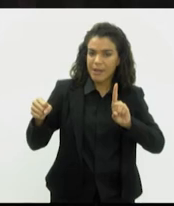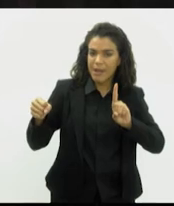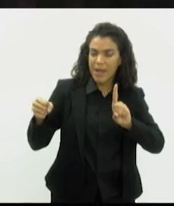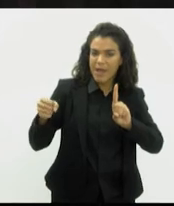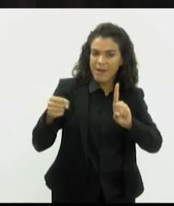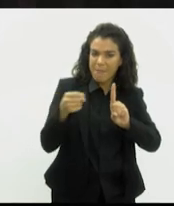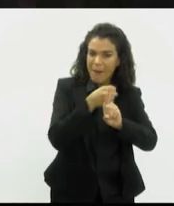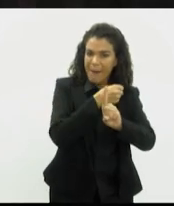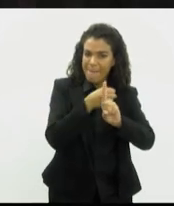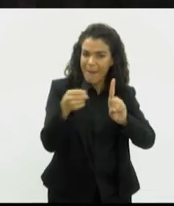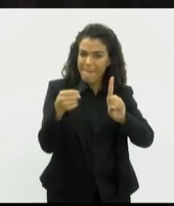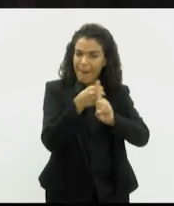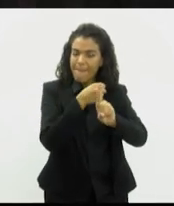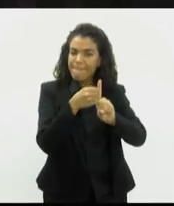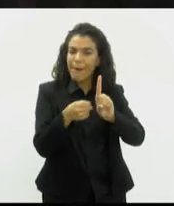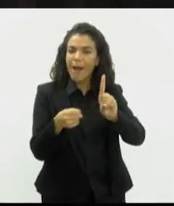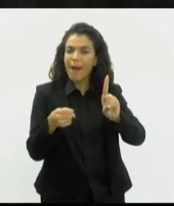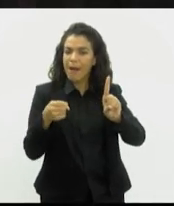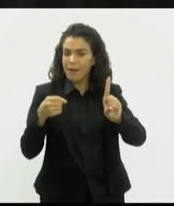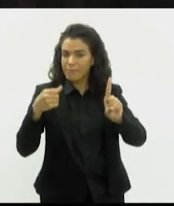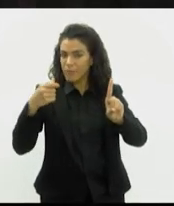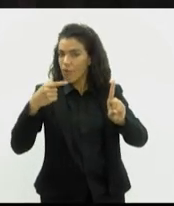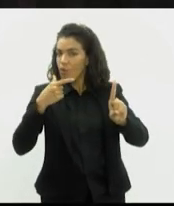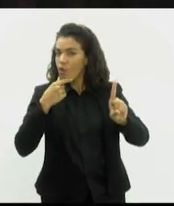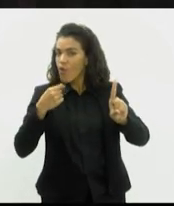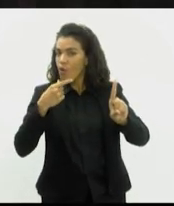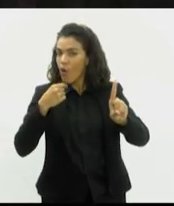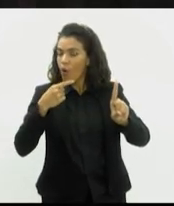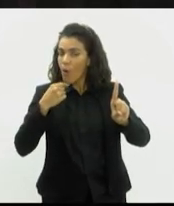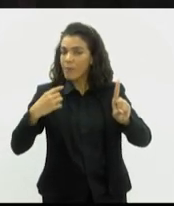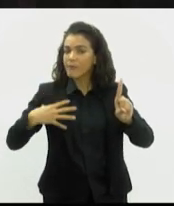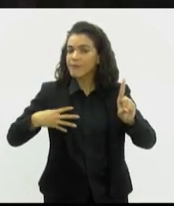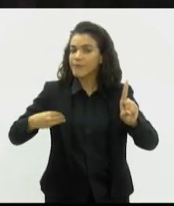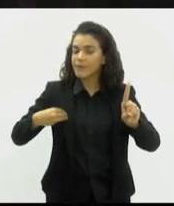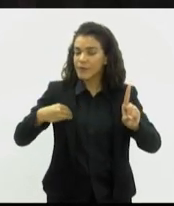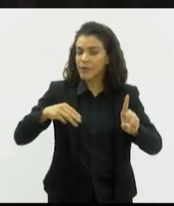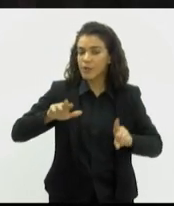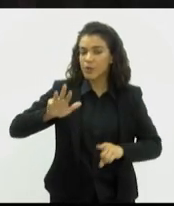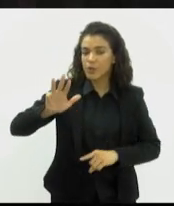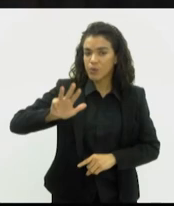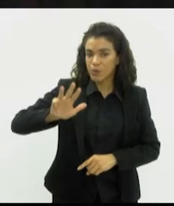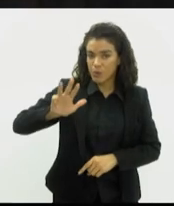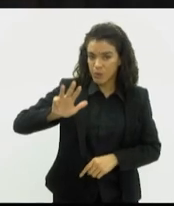do presidente Lula, o